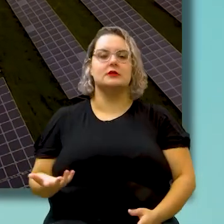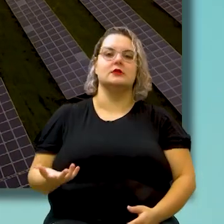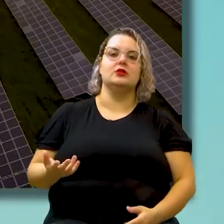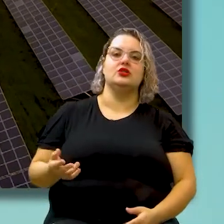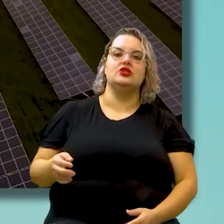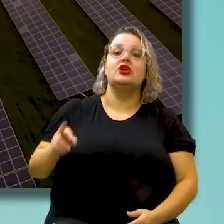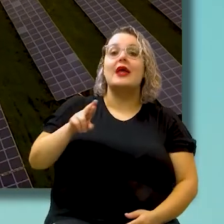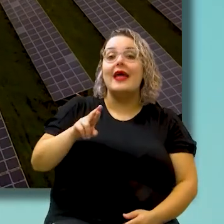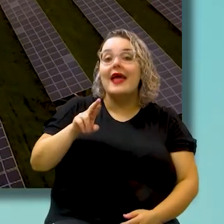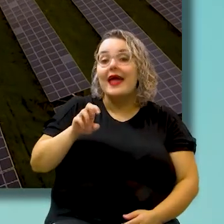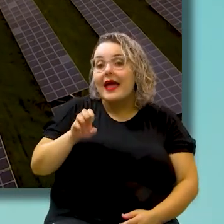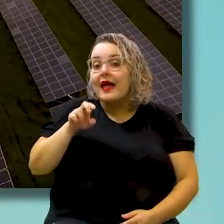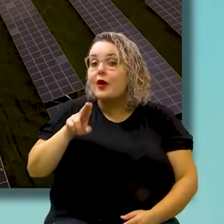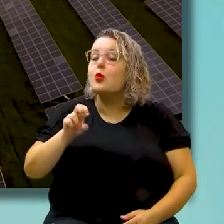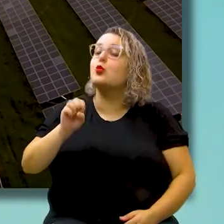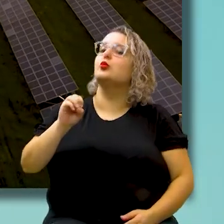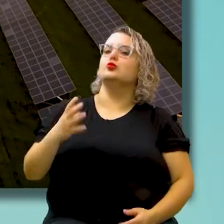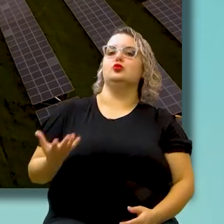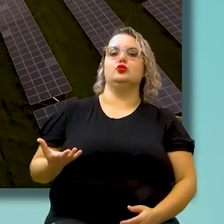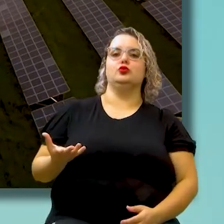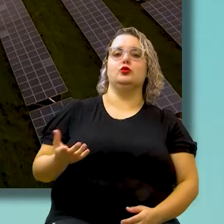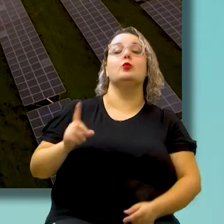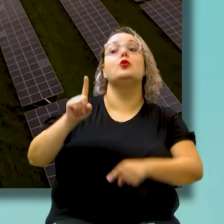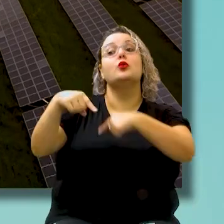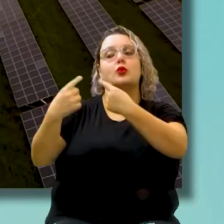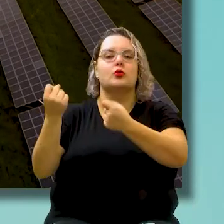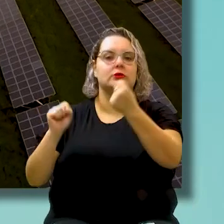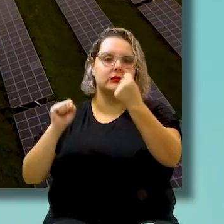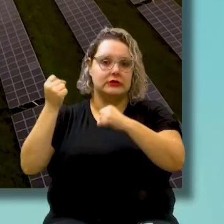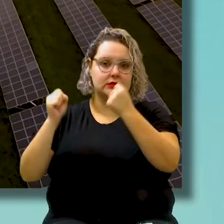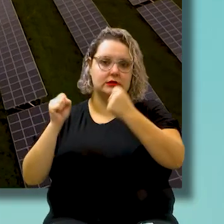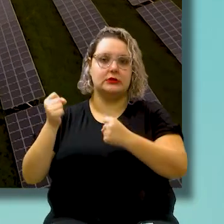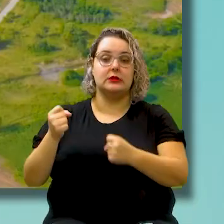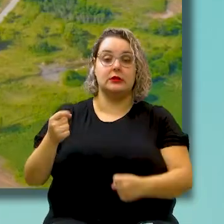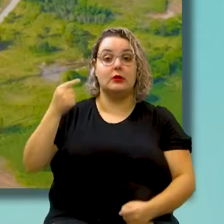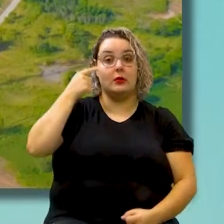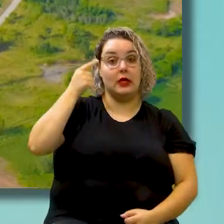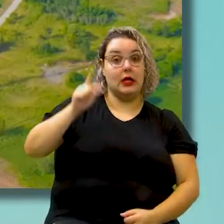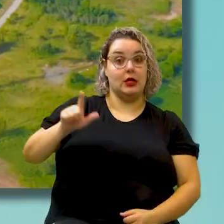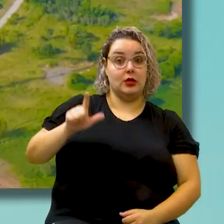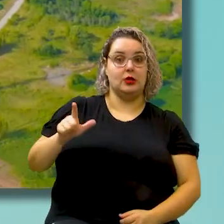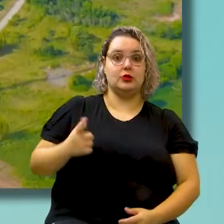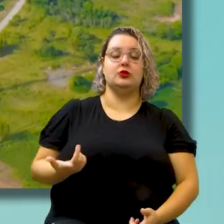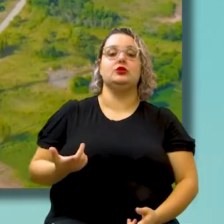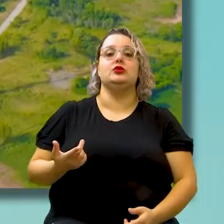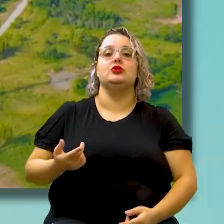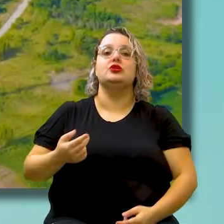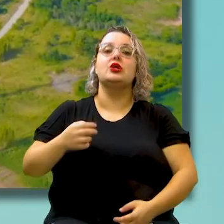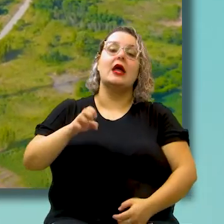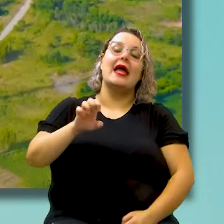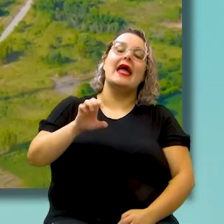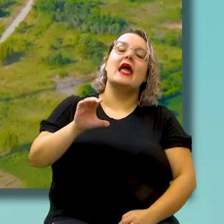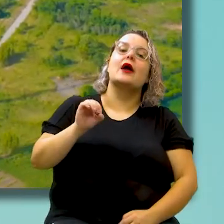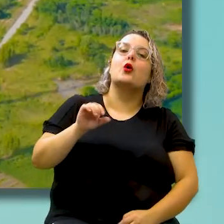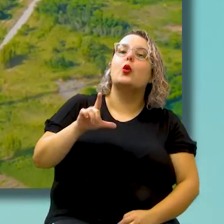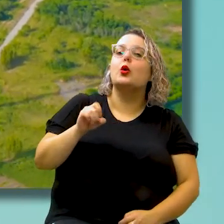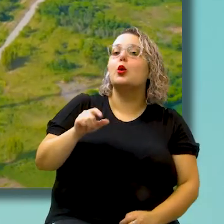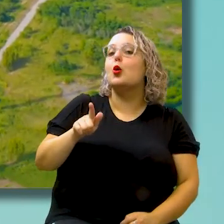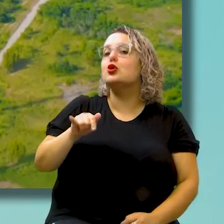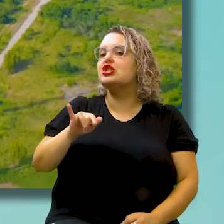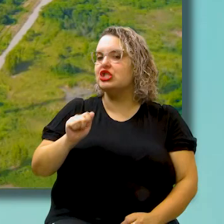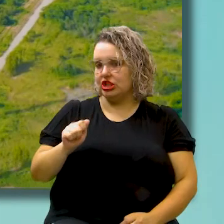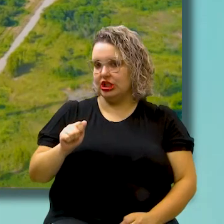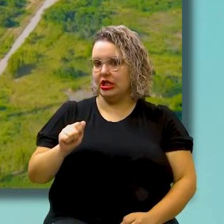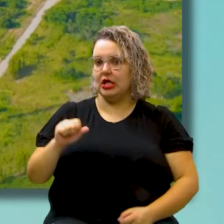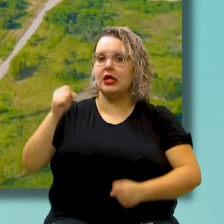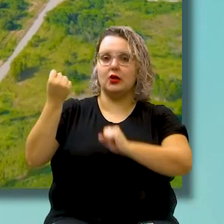produtos de reusos desses materiais por outras indústrias. Então, essa lógica que muitos chamam de ecologia industrial também, que as